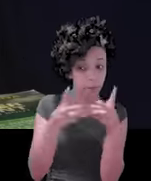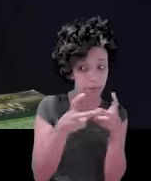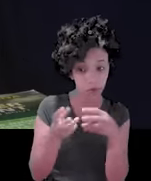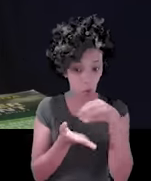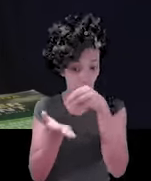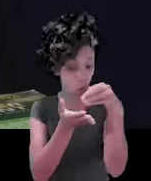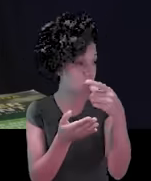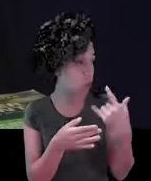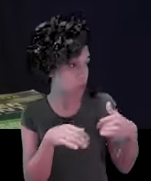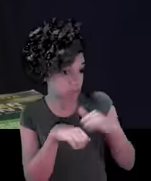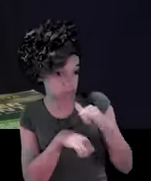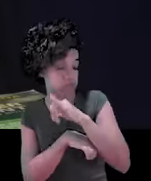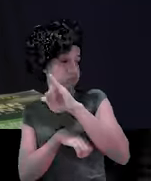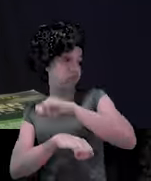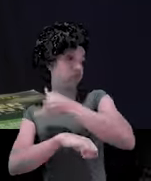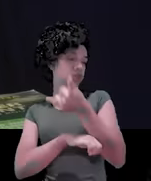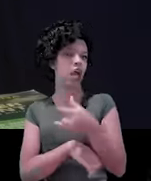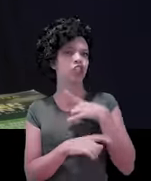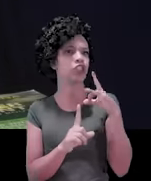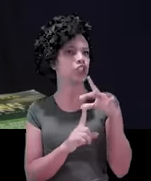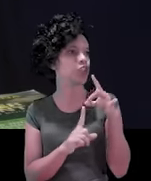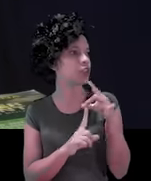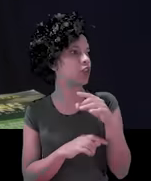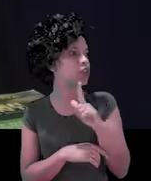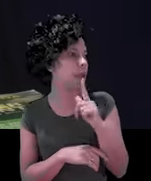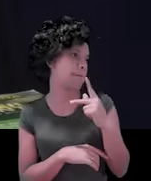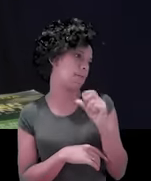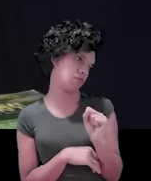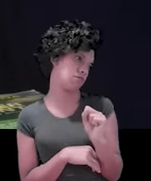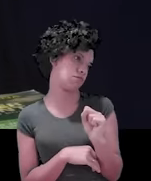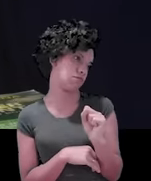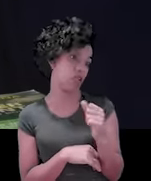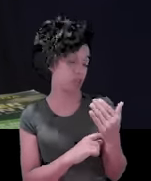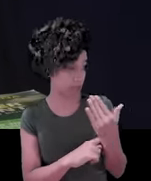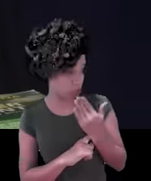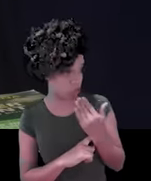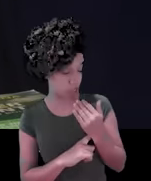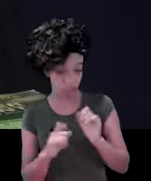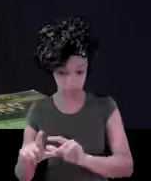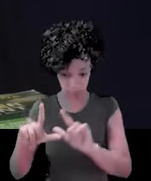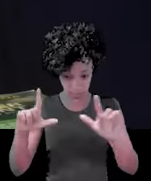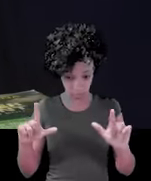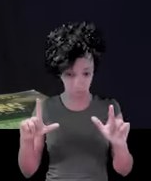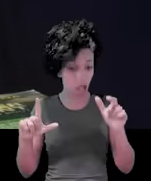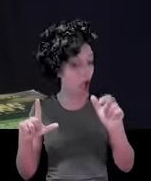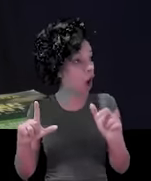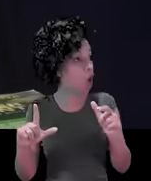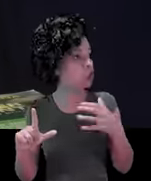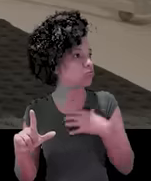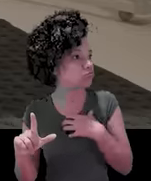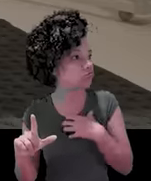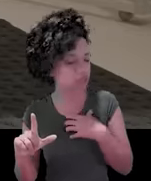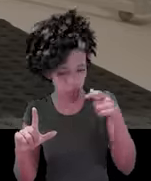tá então quando eu caí eu ainda tinha sinal de GPS Ai que delícia me ajudou a ver na carta aonde eu